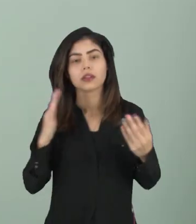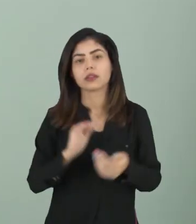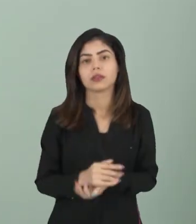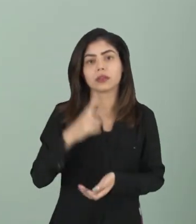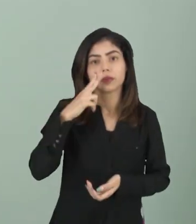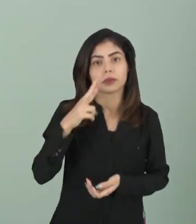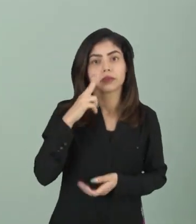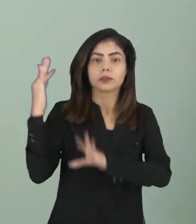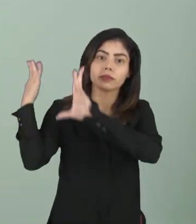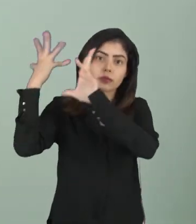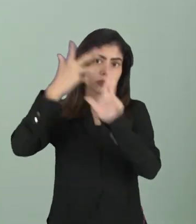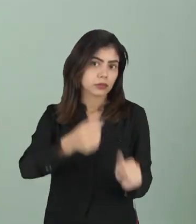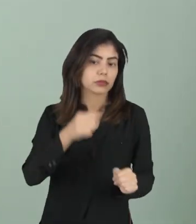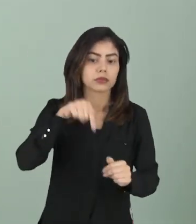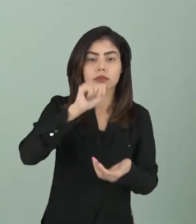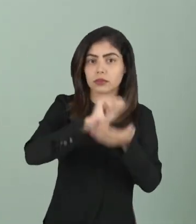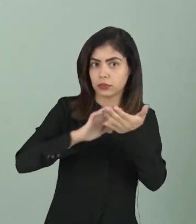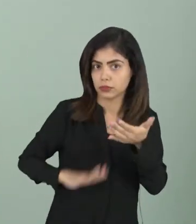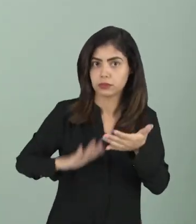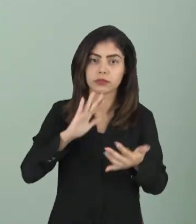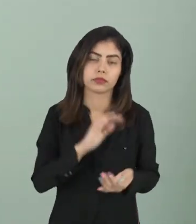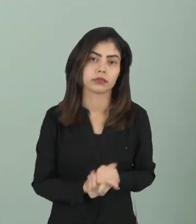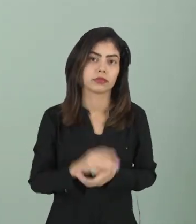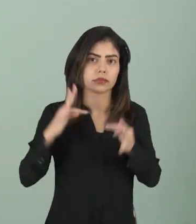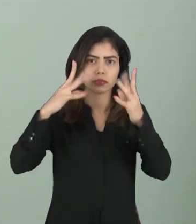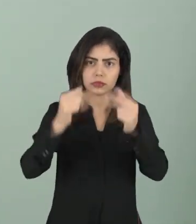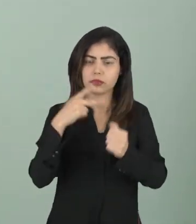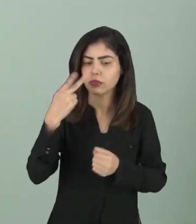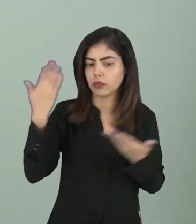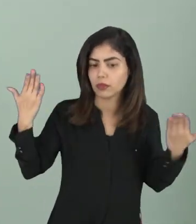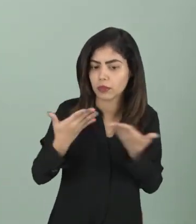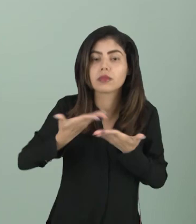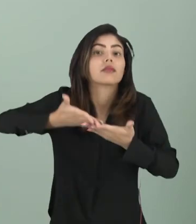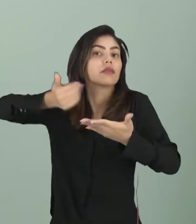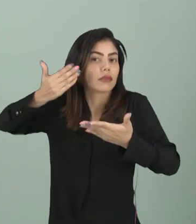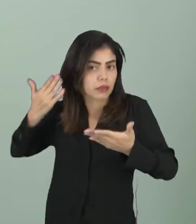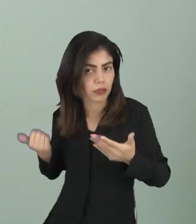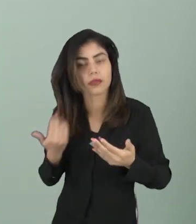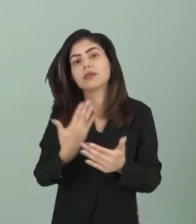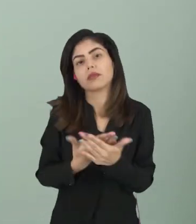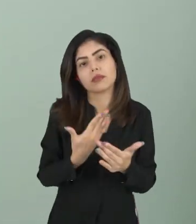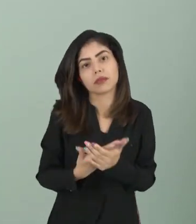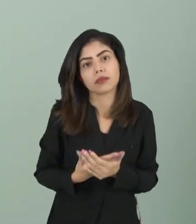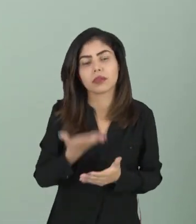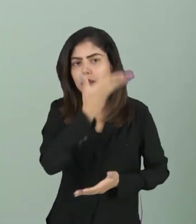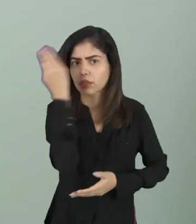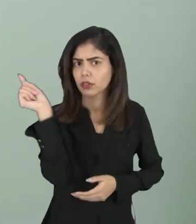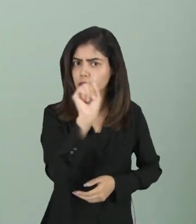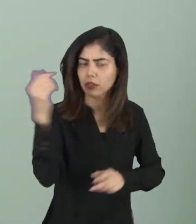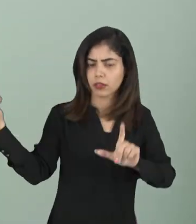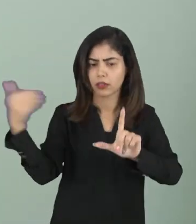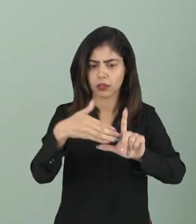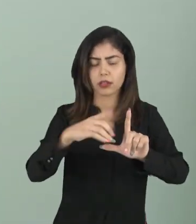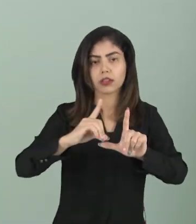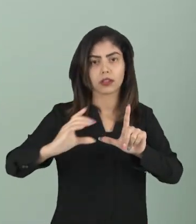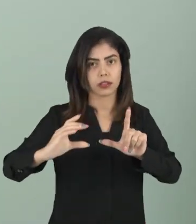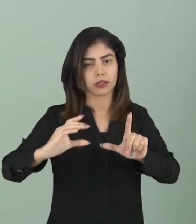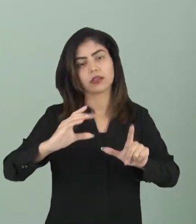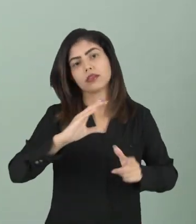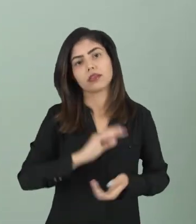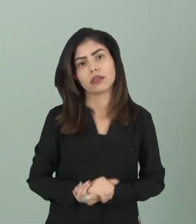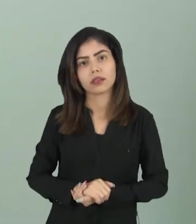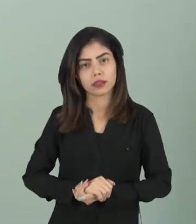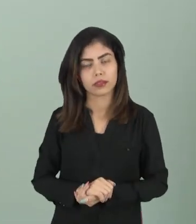para vocês revisarem essa atividade e tudo que foi dito anteriormente, não se esqueçam de acessar